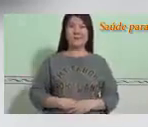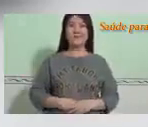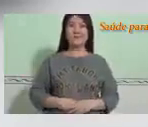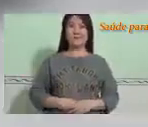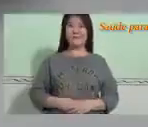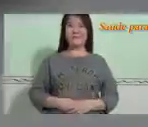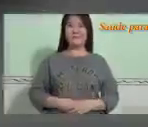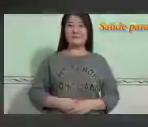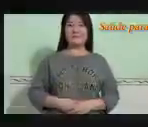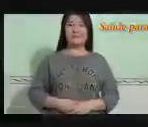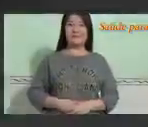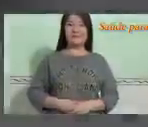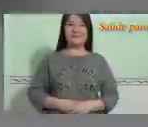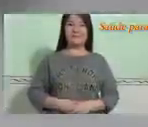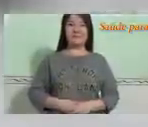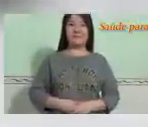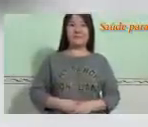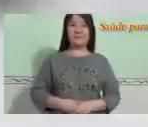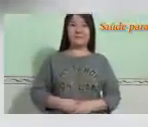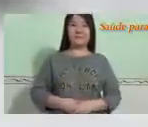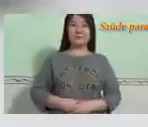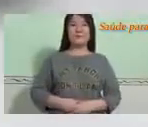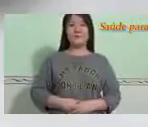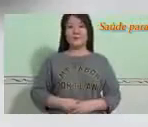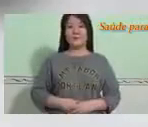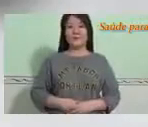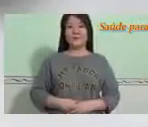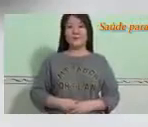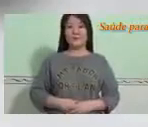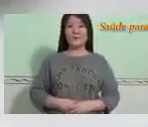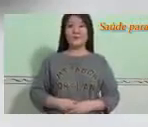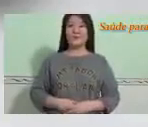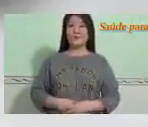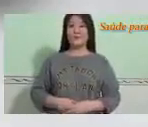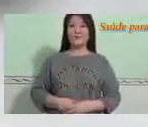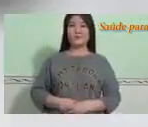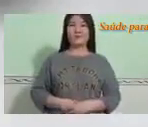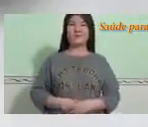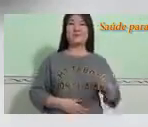Saiba como identificar a fibrose cística.